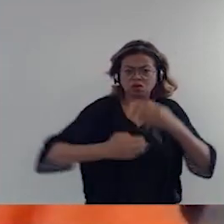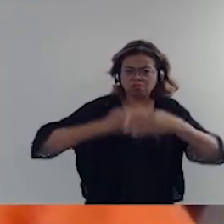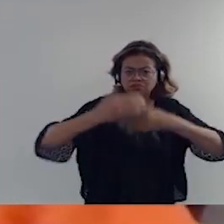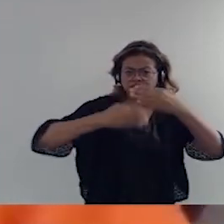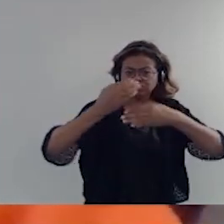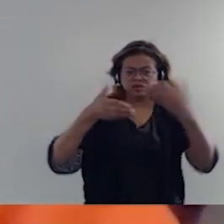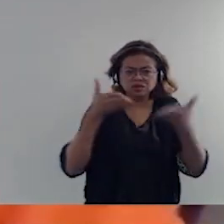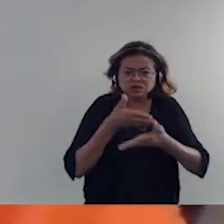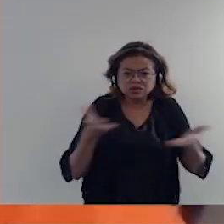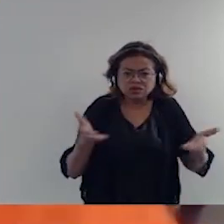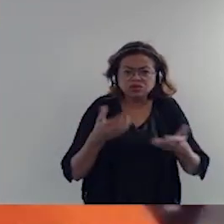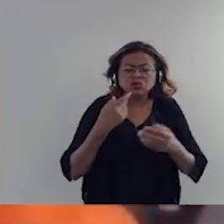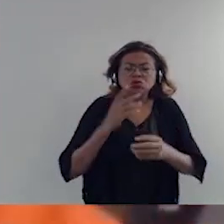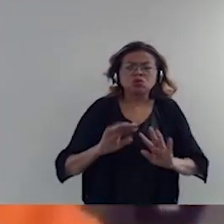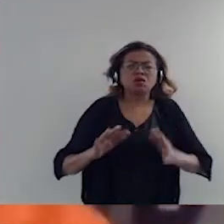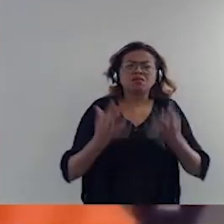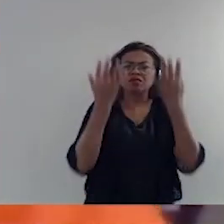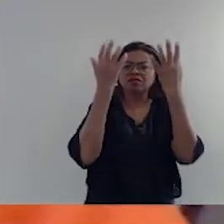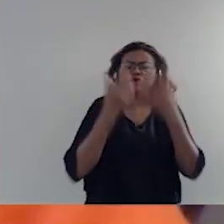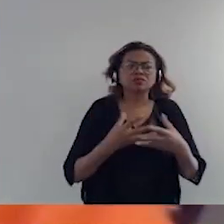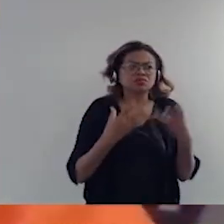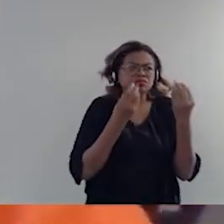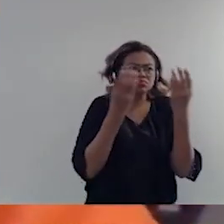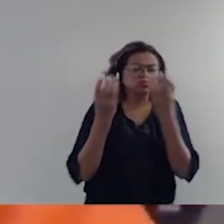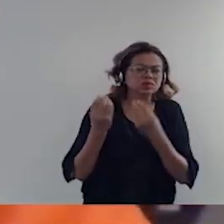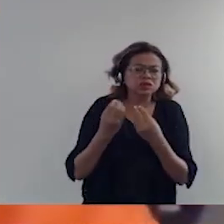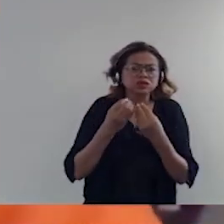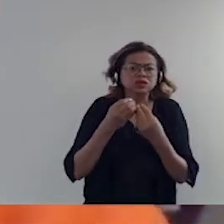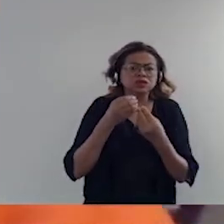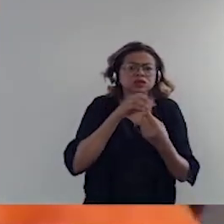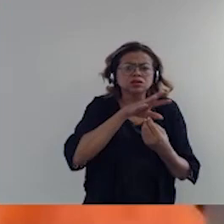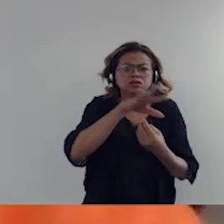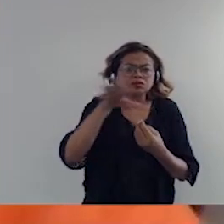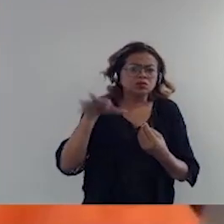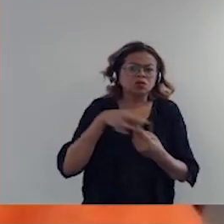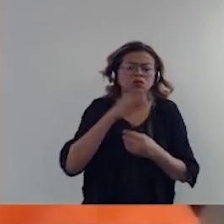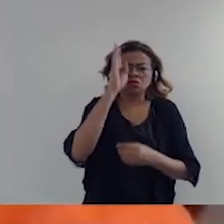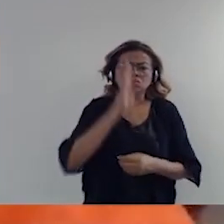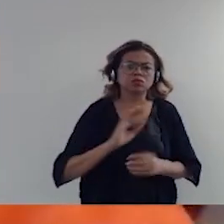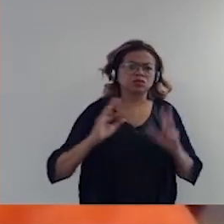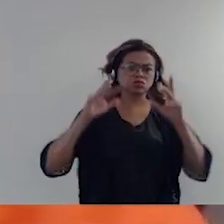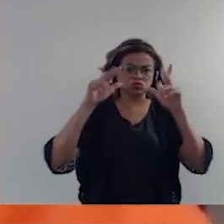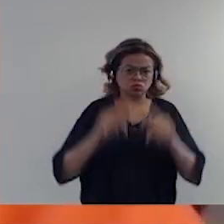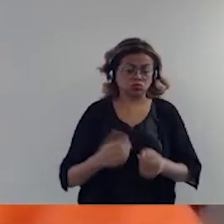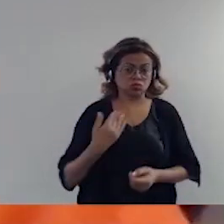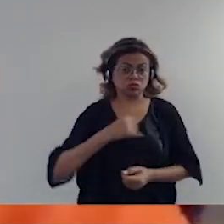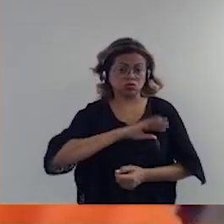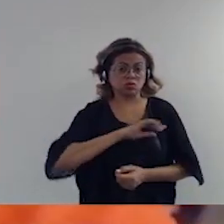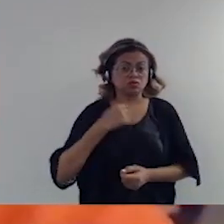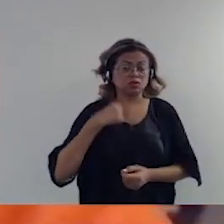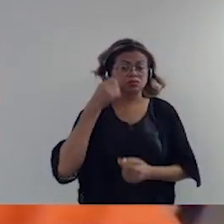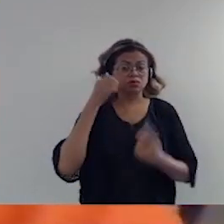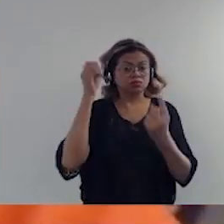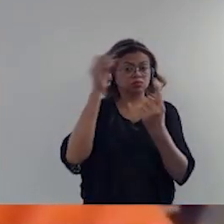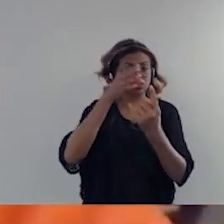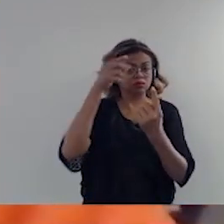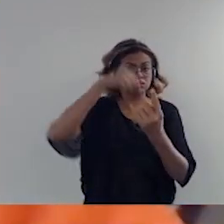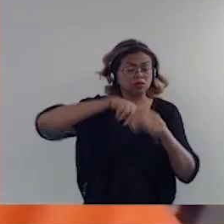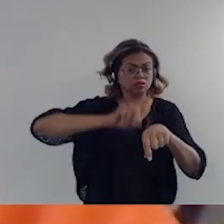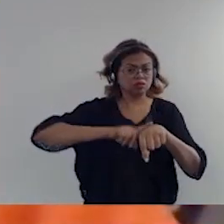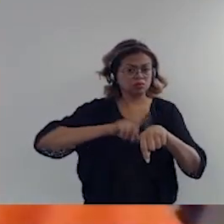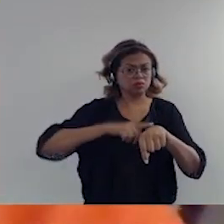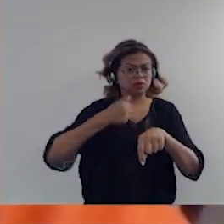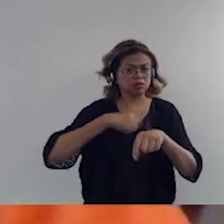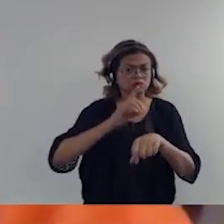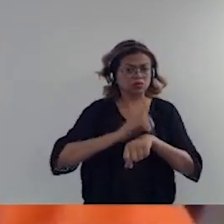construírem, pensarem um evento de tanta repercussão que nos dá luzes nesse momento, como